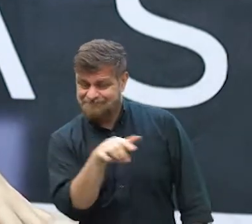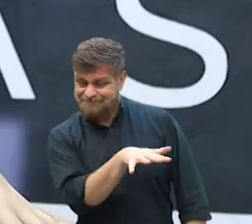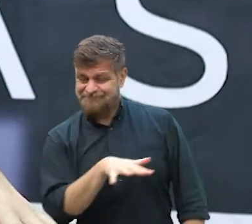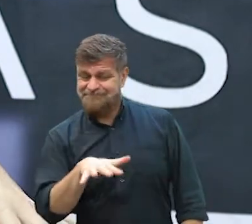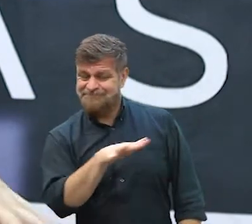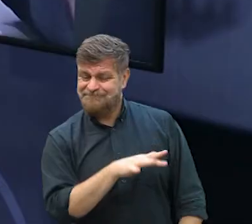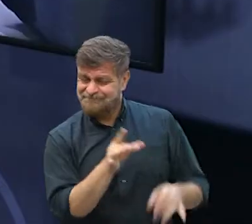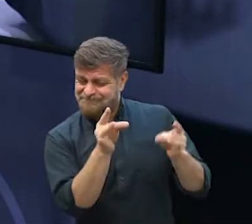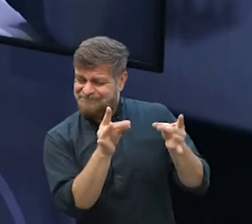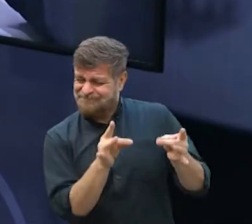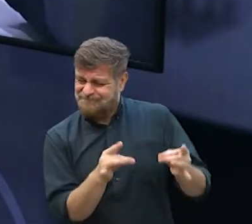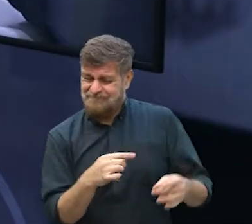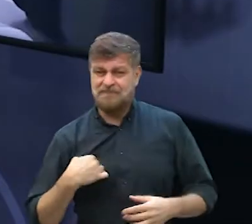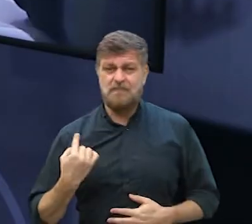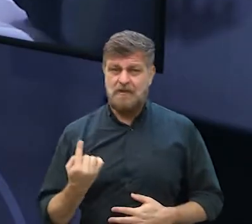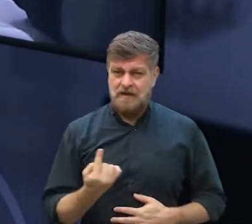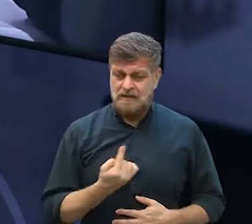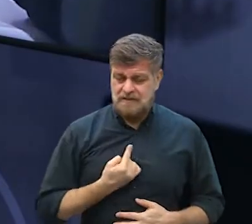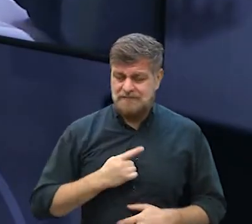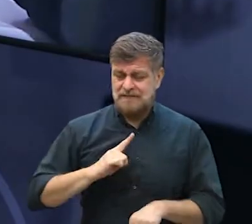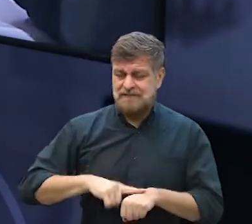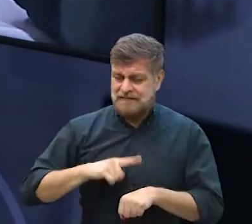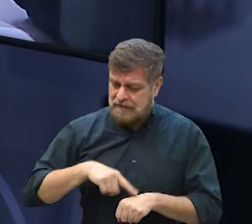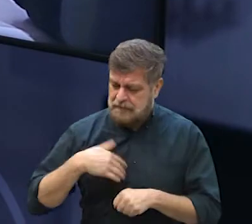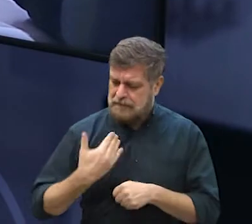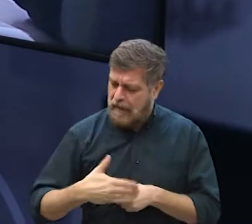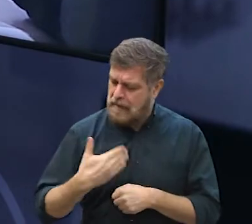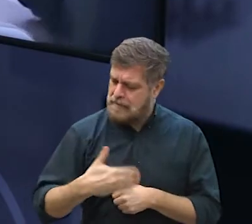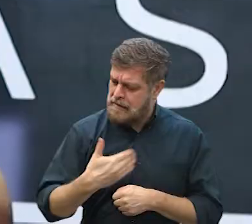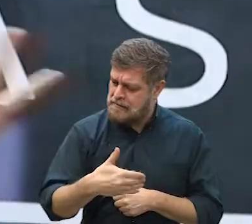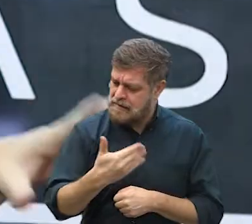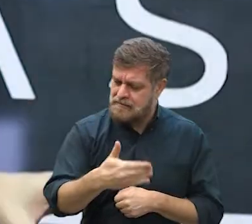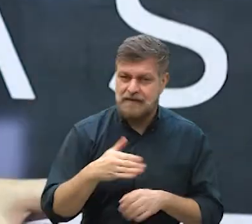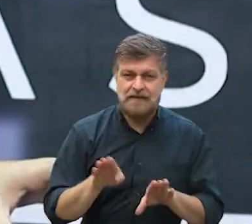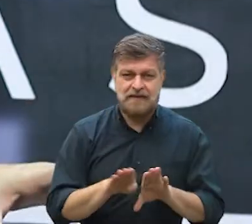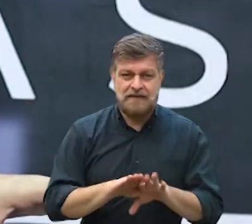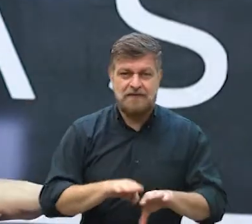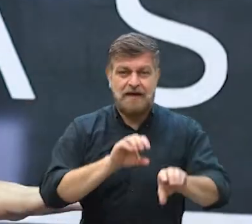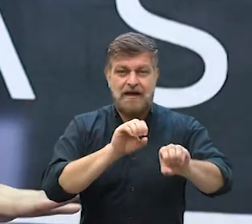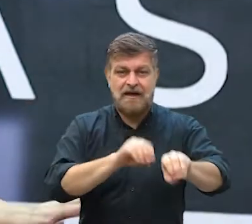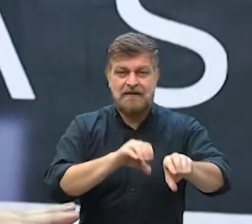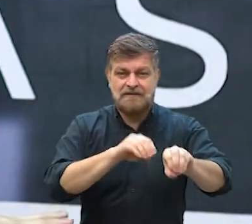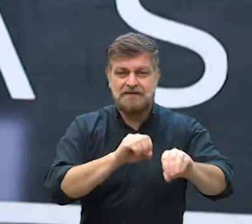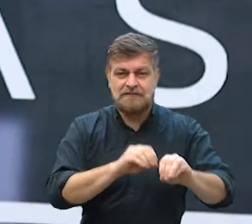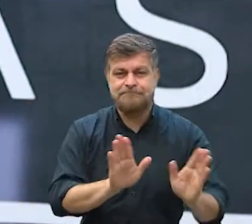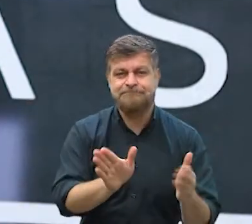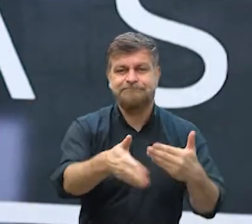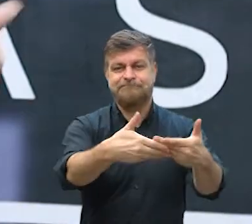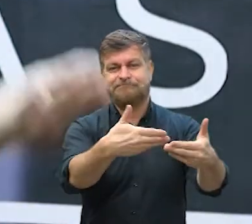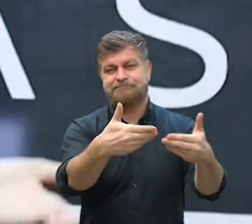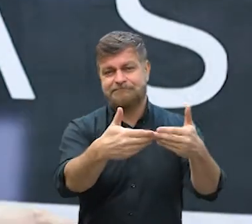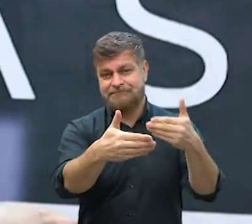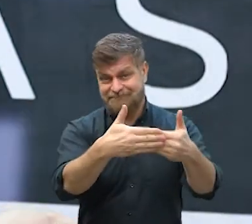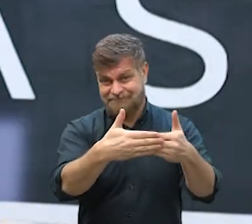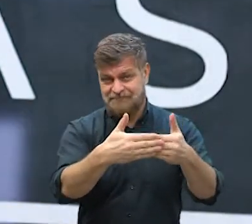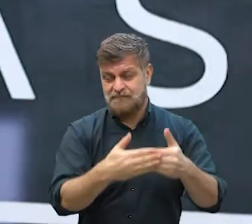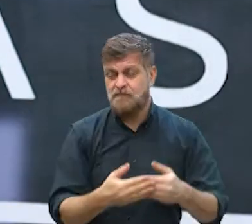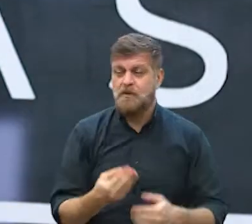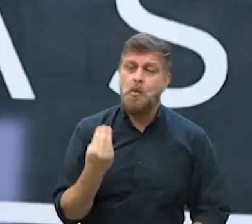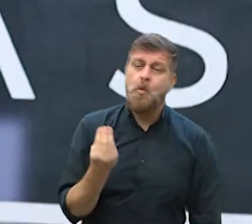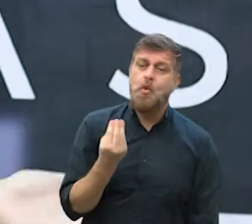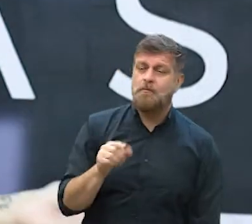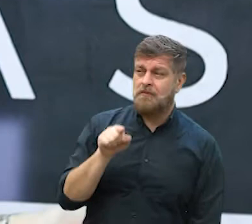delicada, porque a gente passou muito tempo com as aulas totalmente suspensas. Como é que vocês,